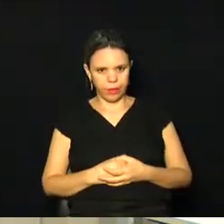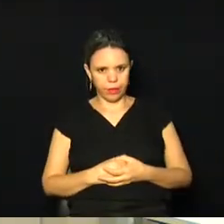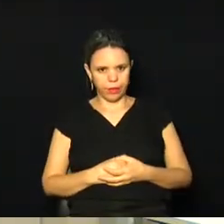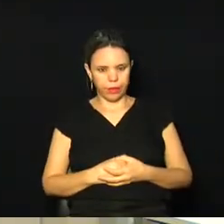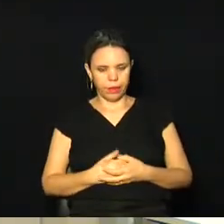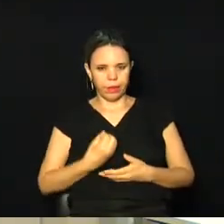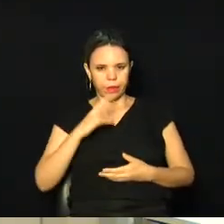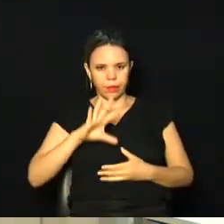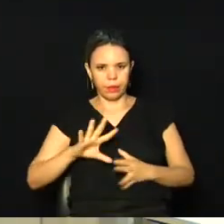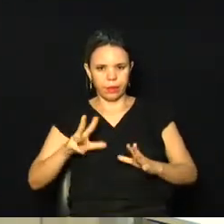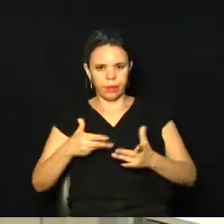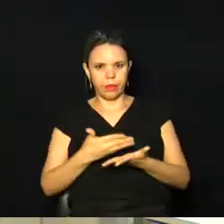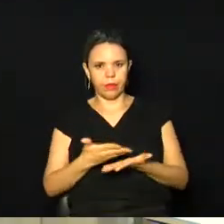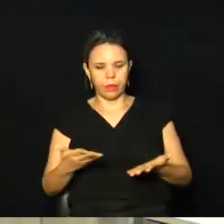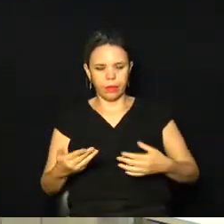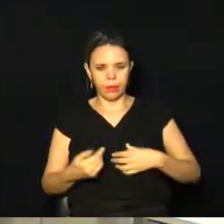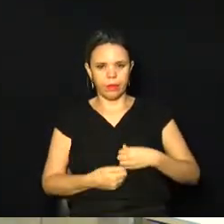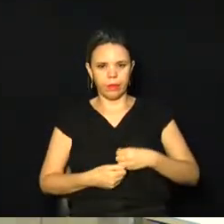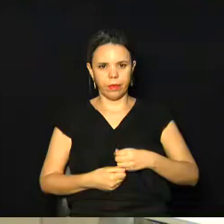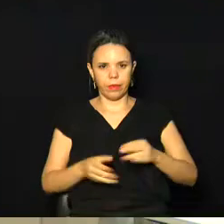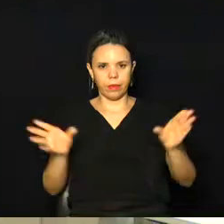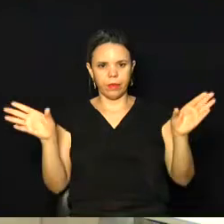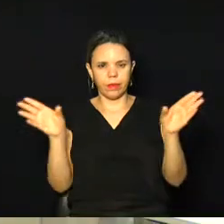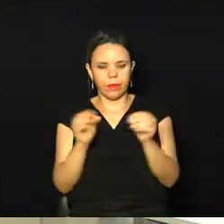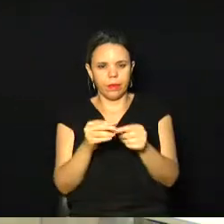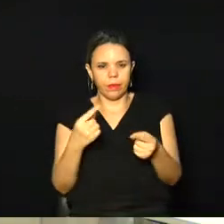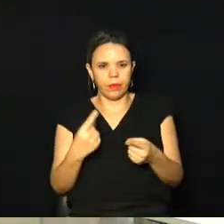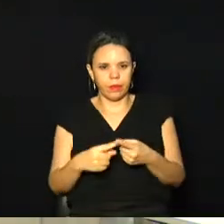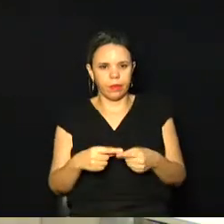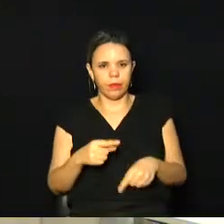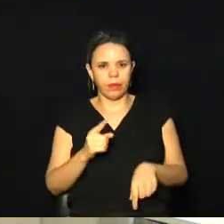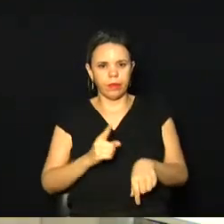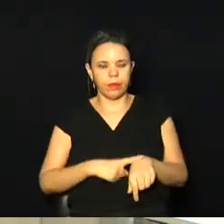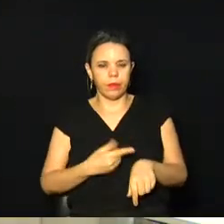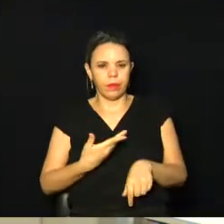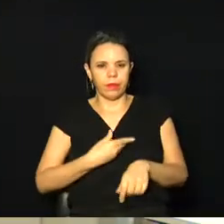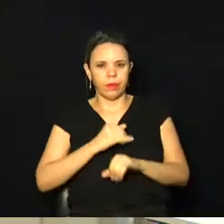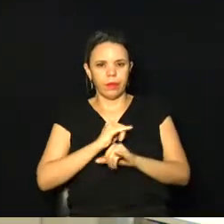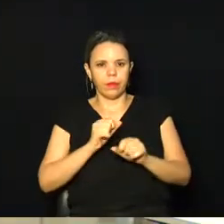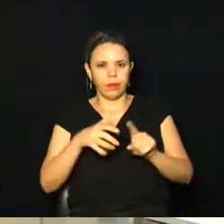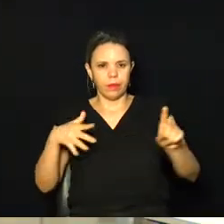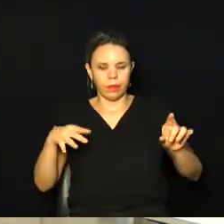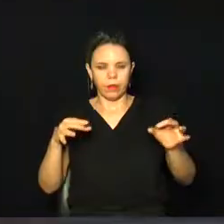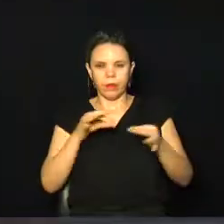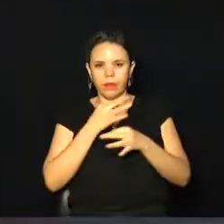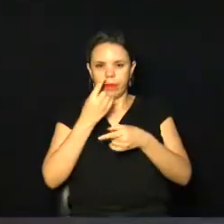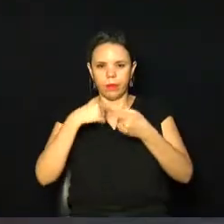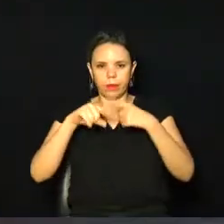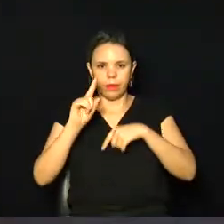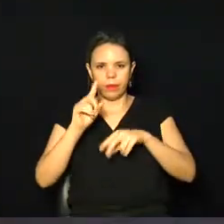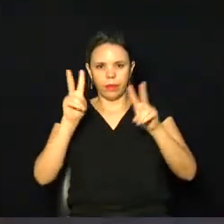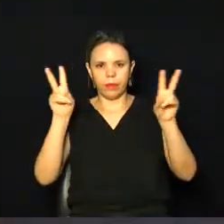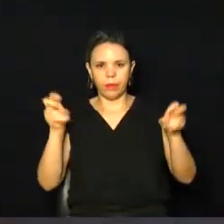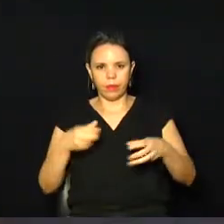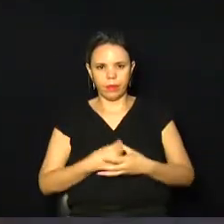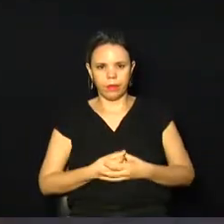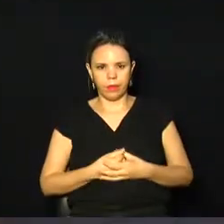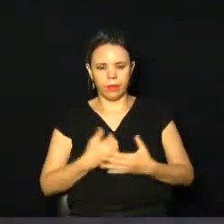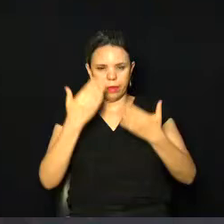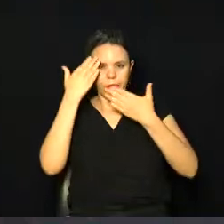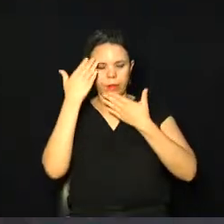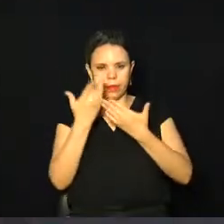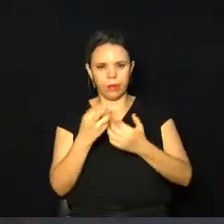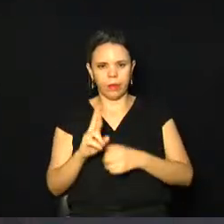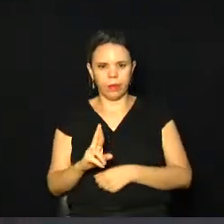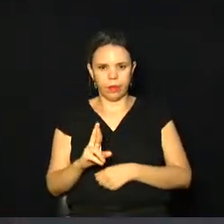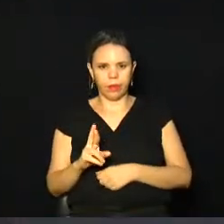tarde a todos. De forma bem breve, porque as colegas explanaram de forma muito brilhante já o tema. Agradecer ao doutor